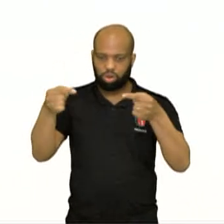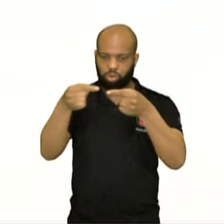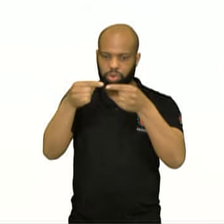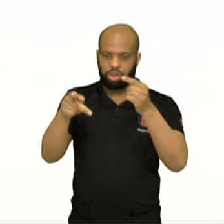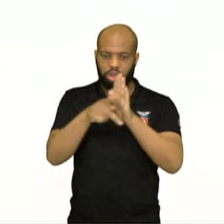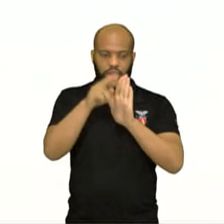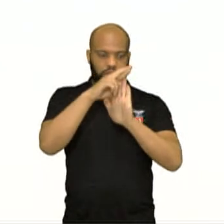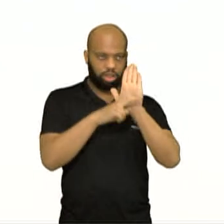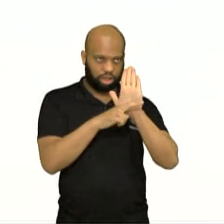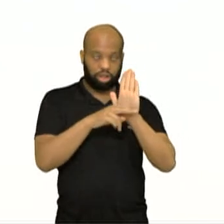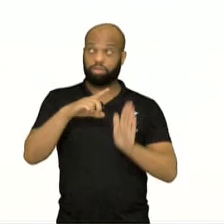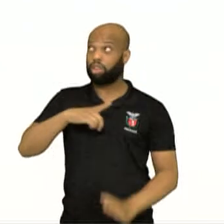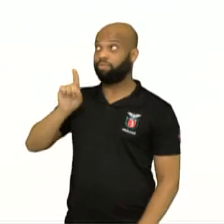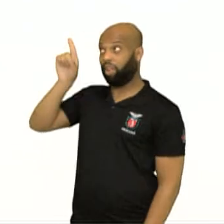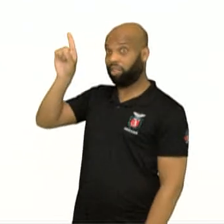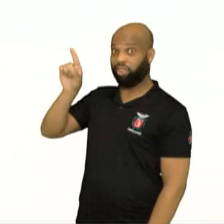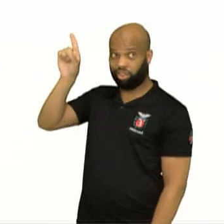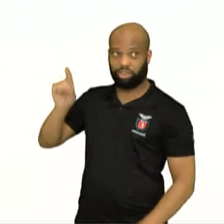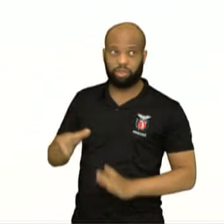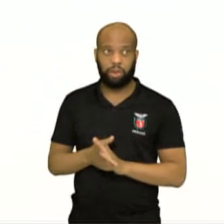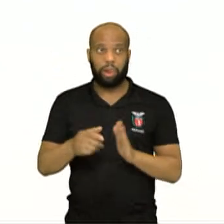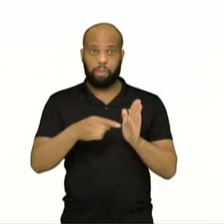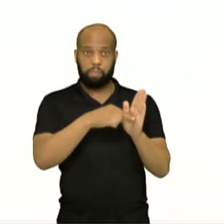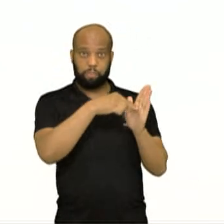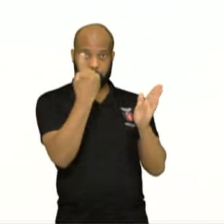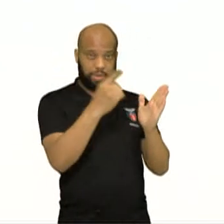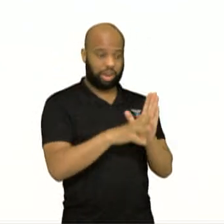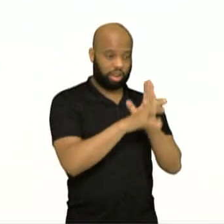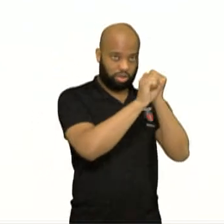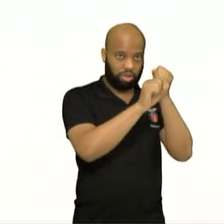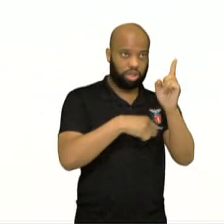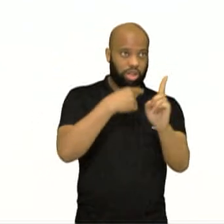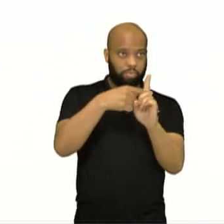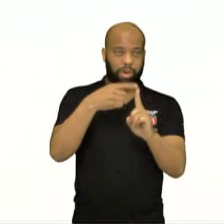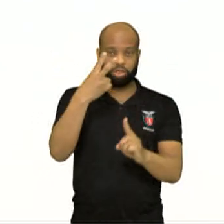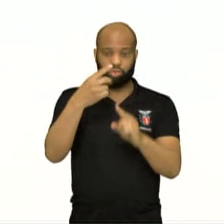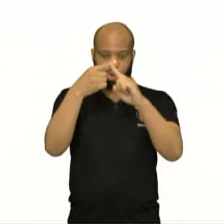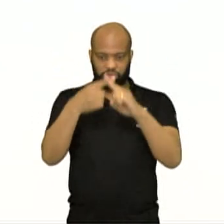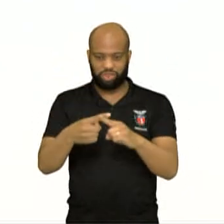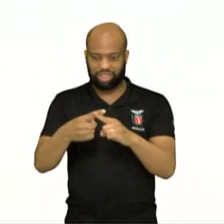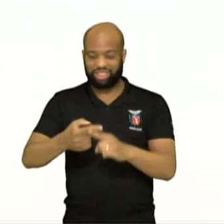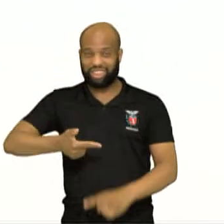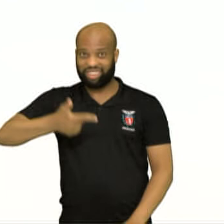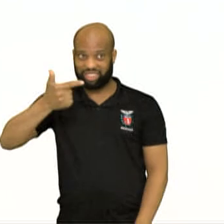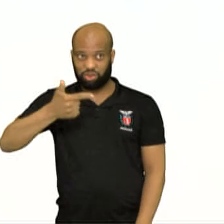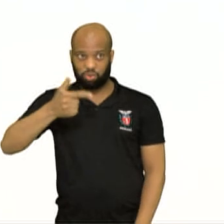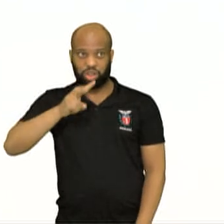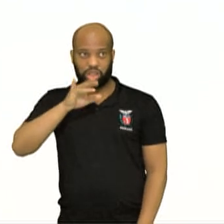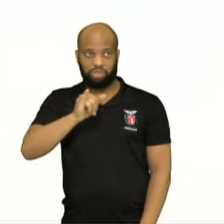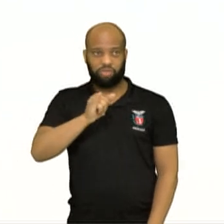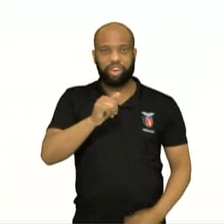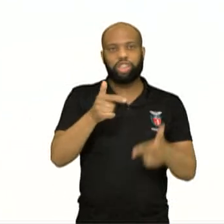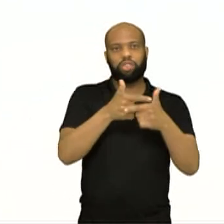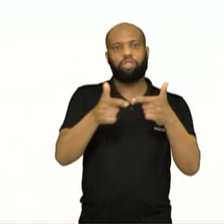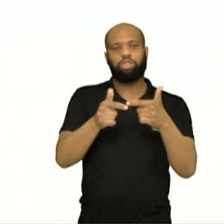regra que apareceu aqui. A primeira nota mais 2 vezes a segunda nota e vou dividir por